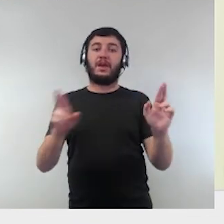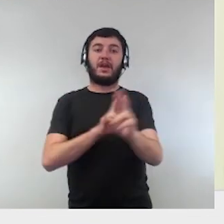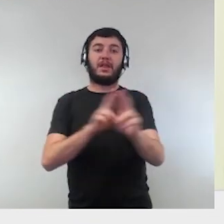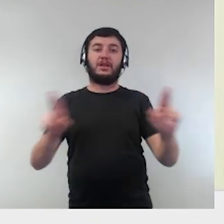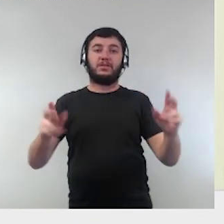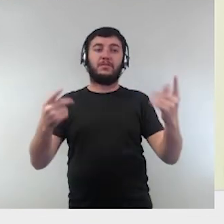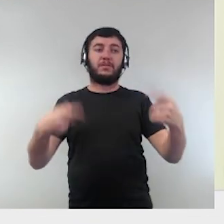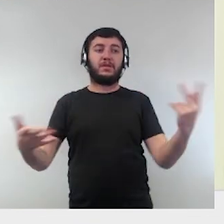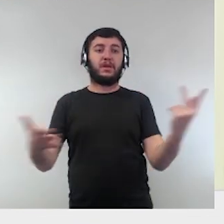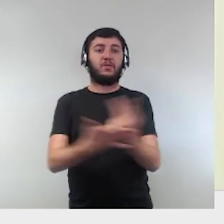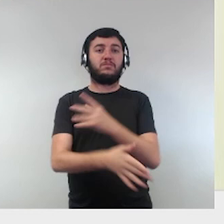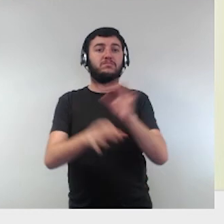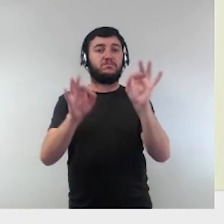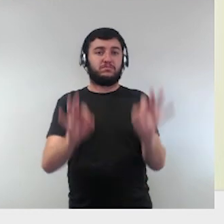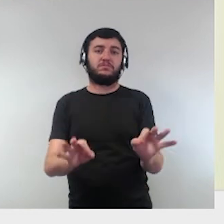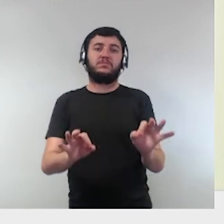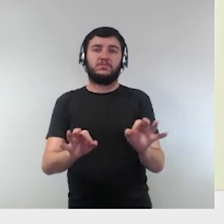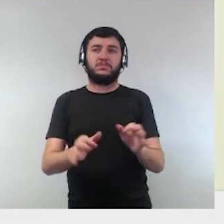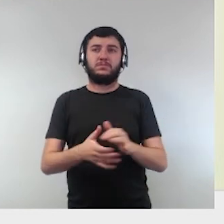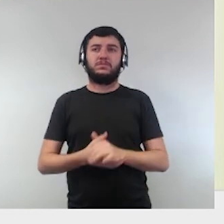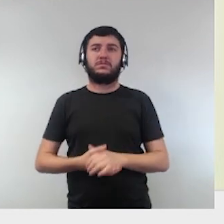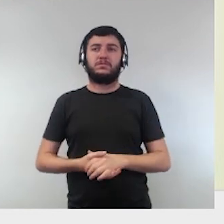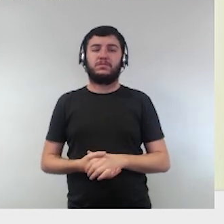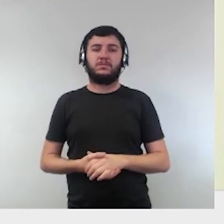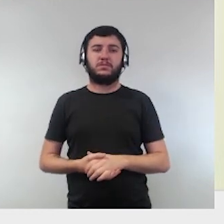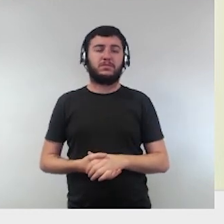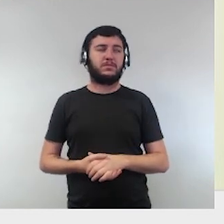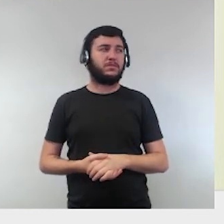com bom senso.